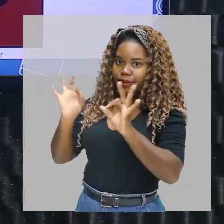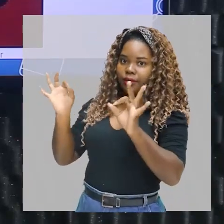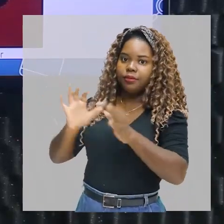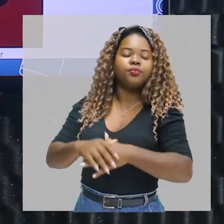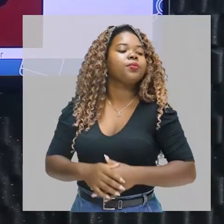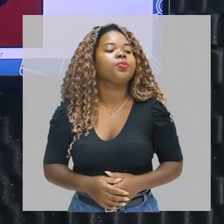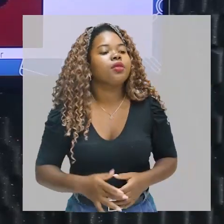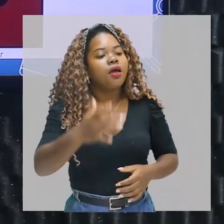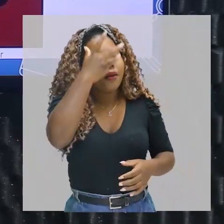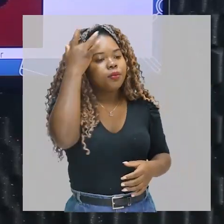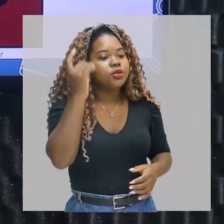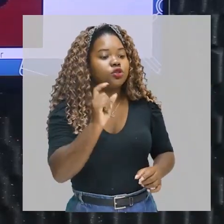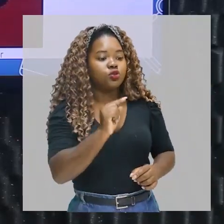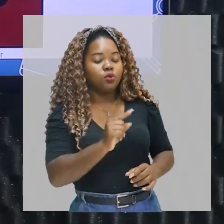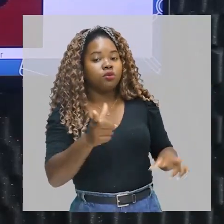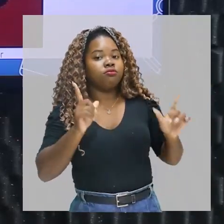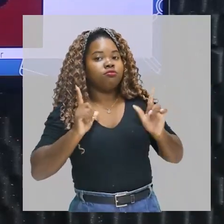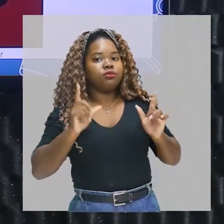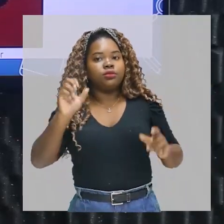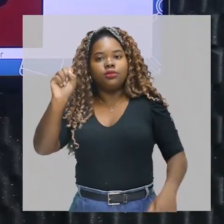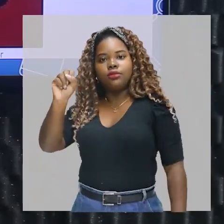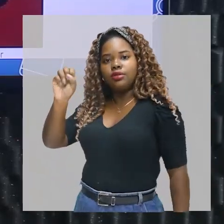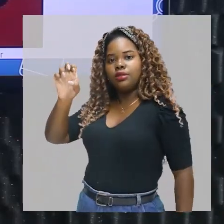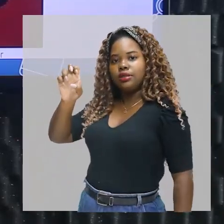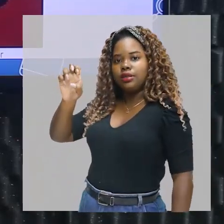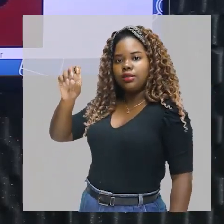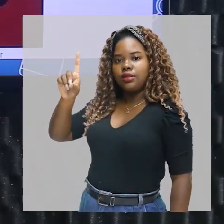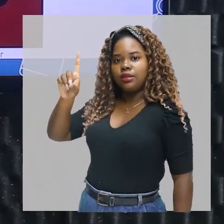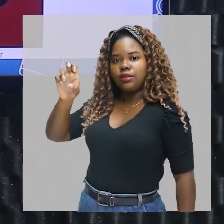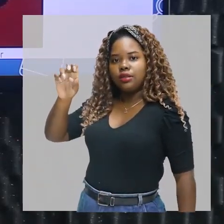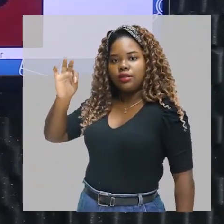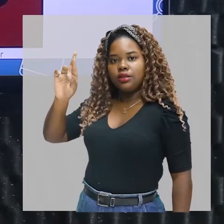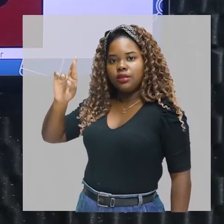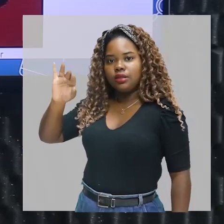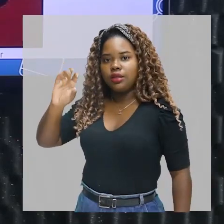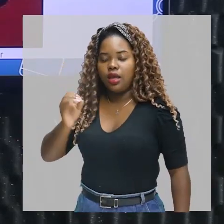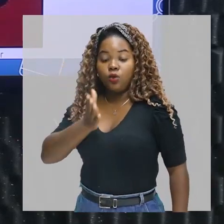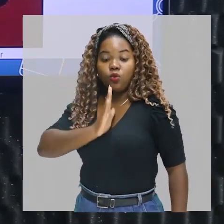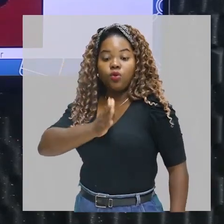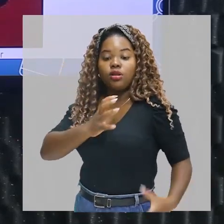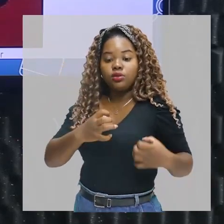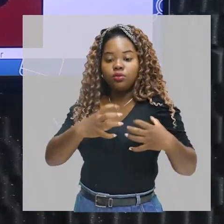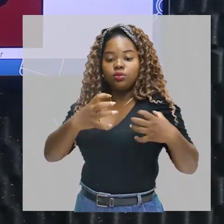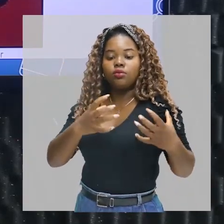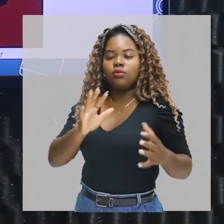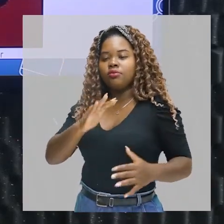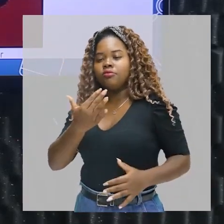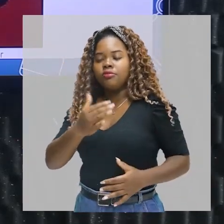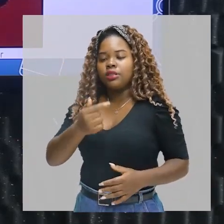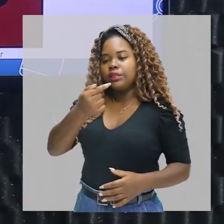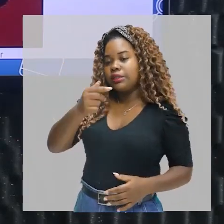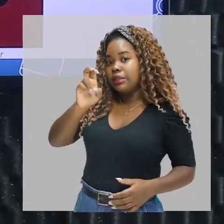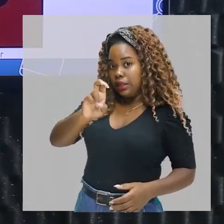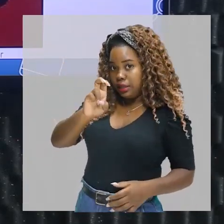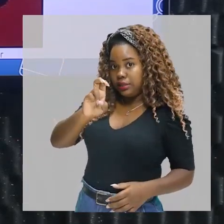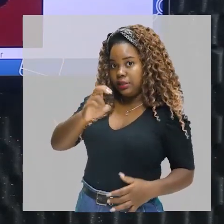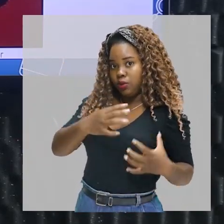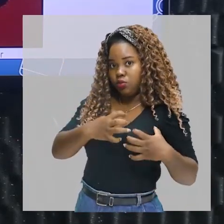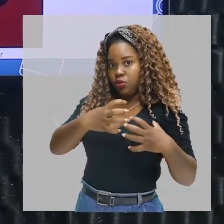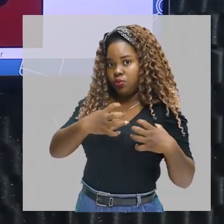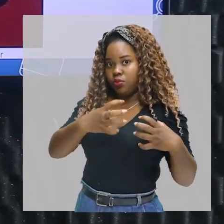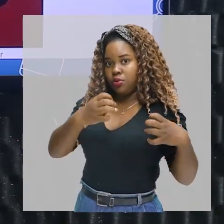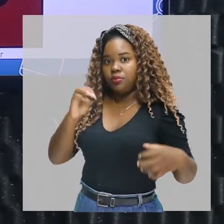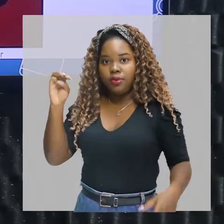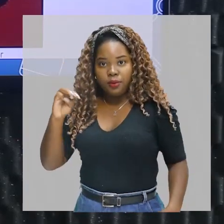que seja sedentário, o coração dele, digamos que bata, estou chutando aqui, tá, pessoal? A 75 batimentos